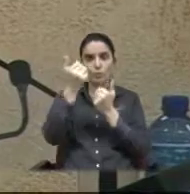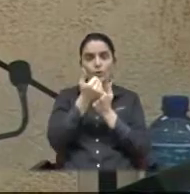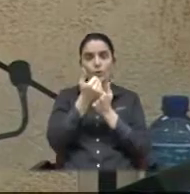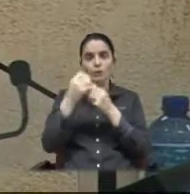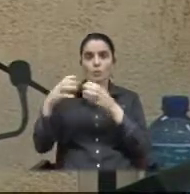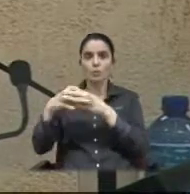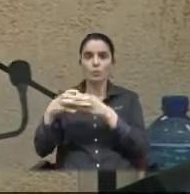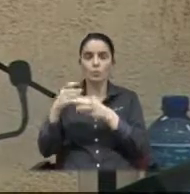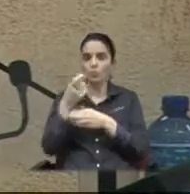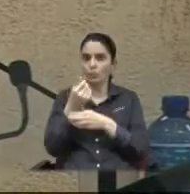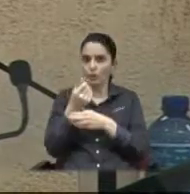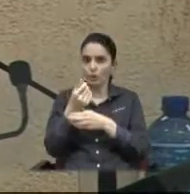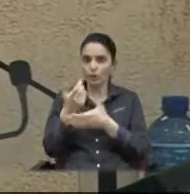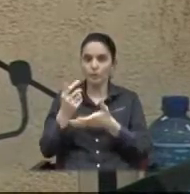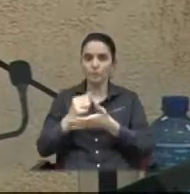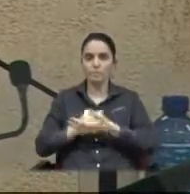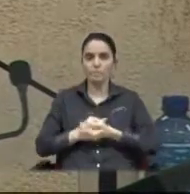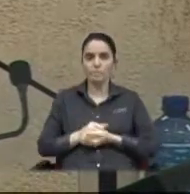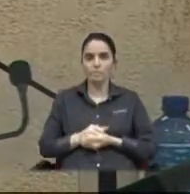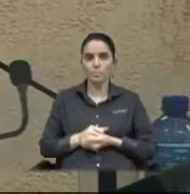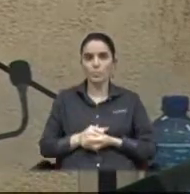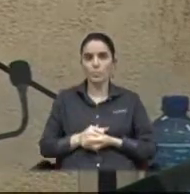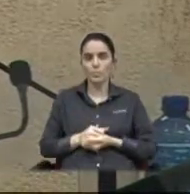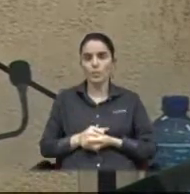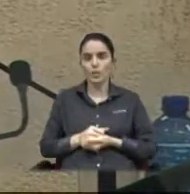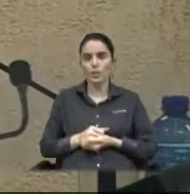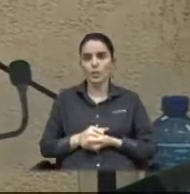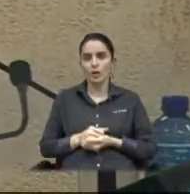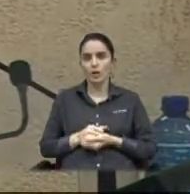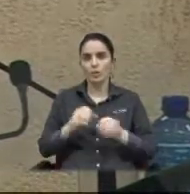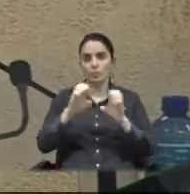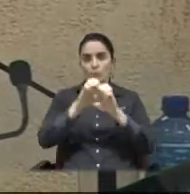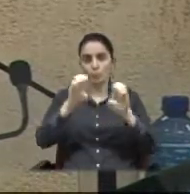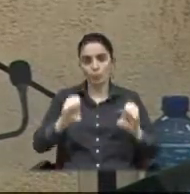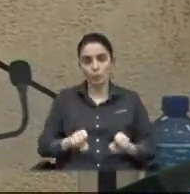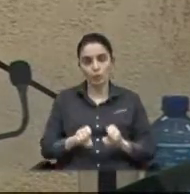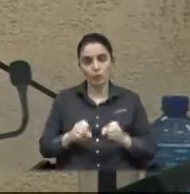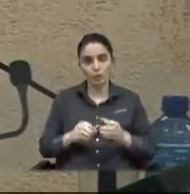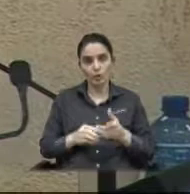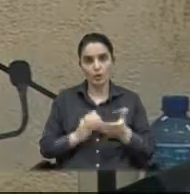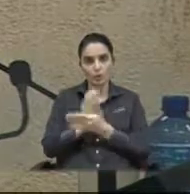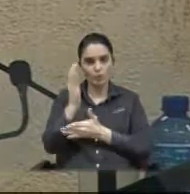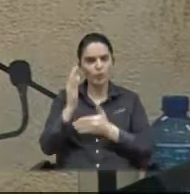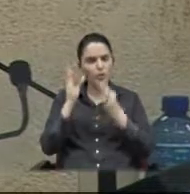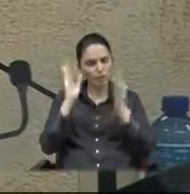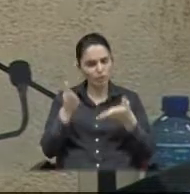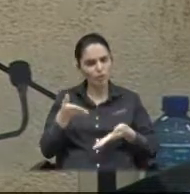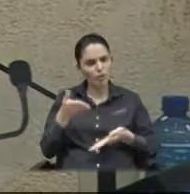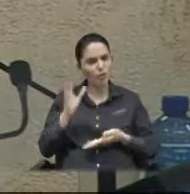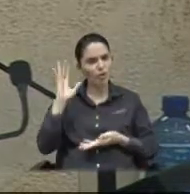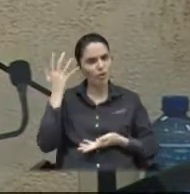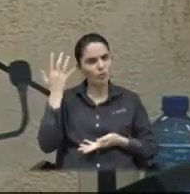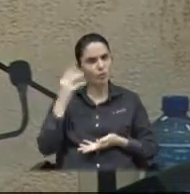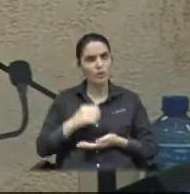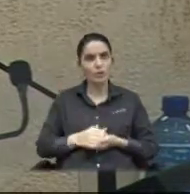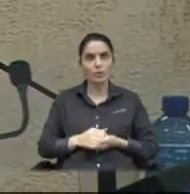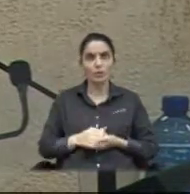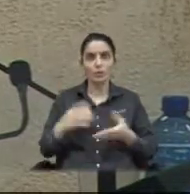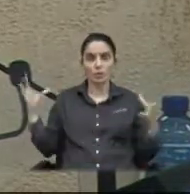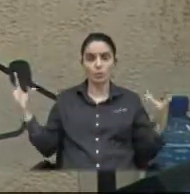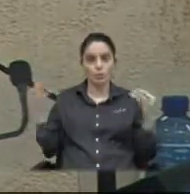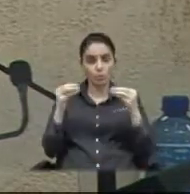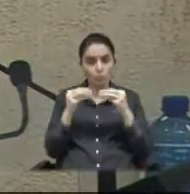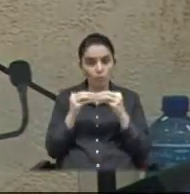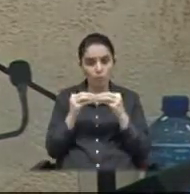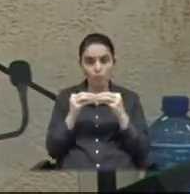de licitação. Na reestruturação aprovada, tal mudança já foi feita. Resume-se